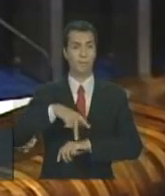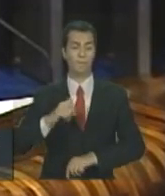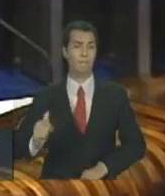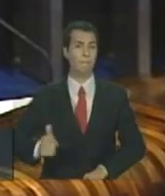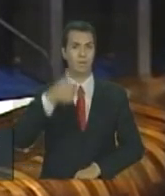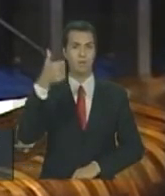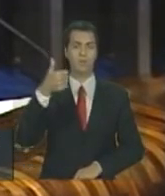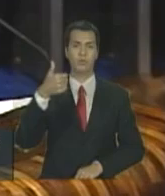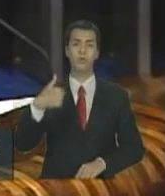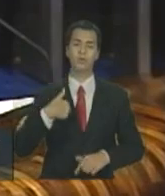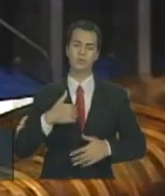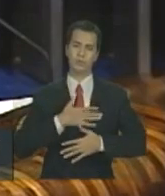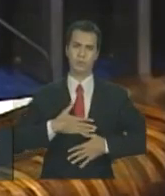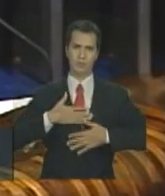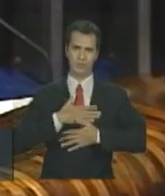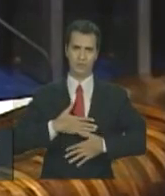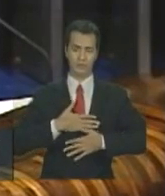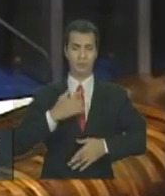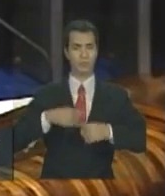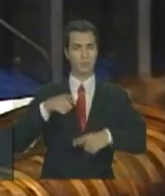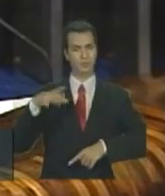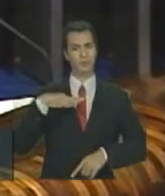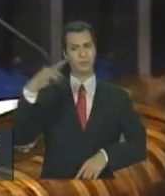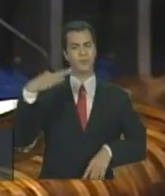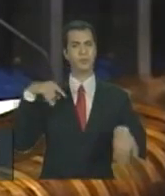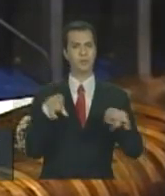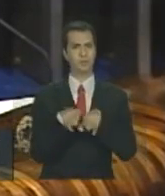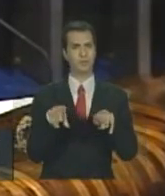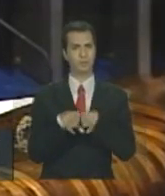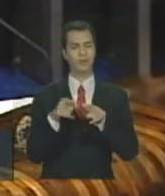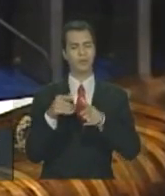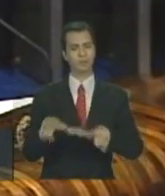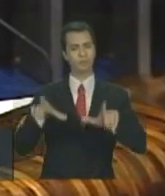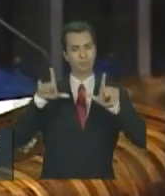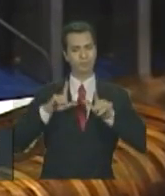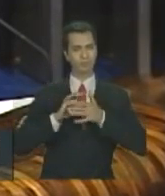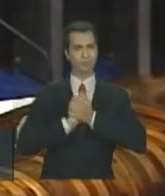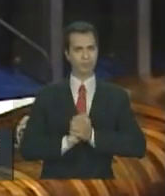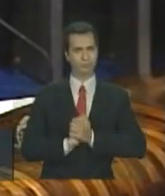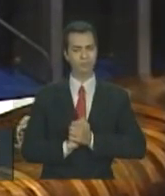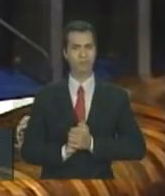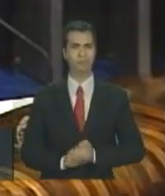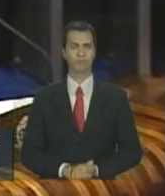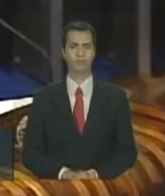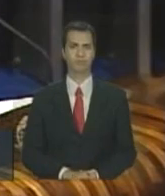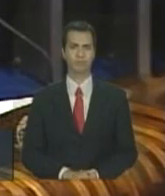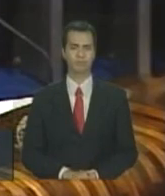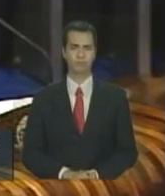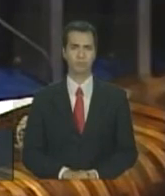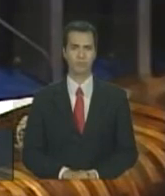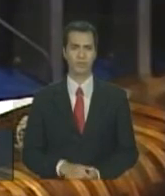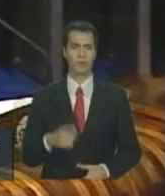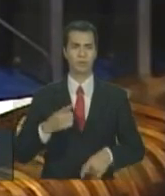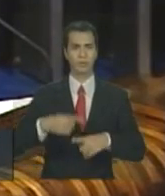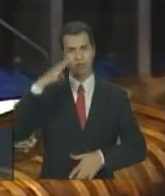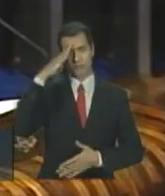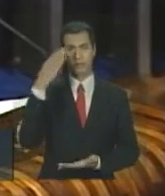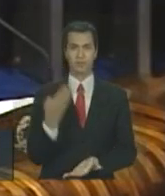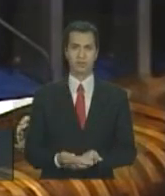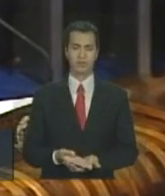Agradeço o privilégio de ter sido lembrada para a mesma homenagem que reconhece os